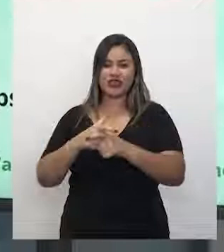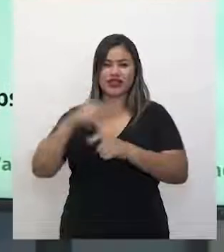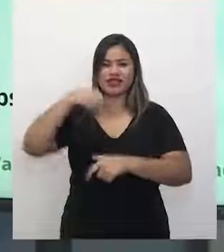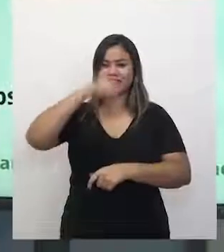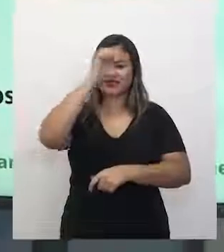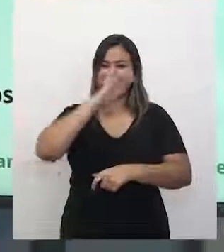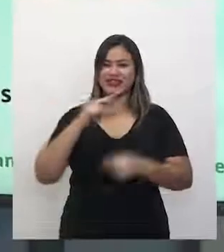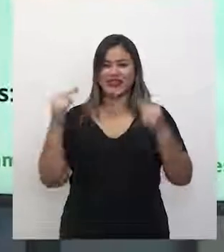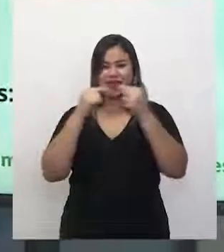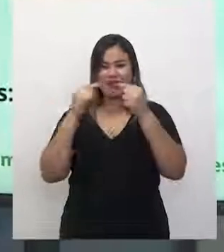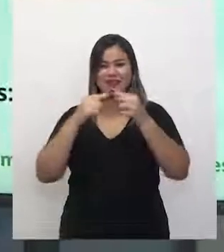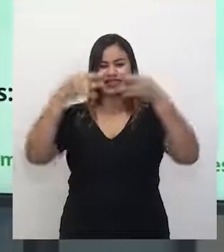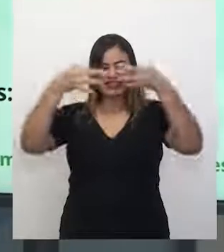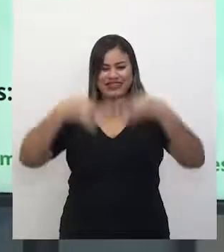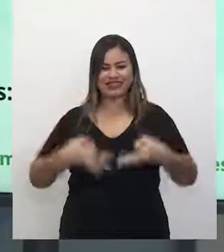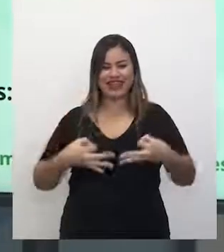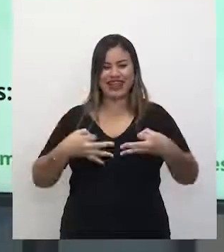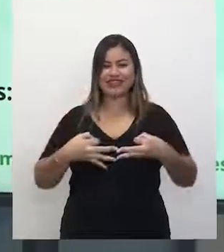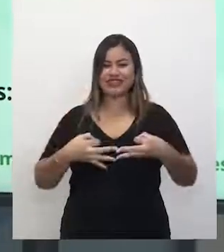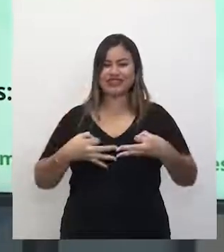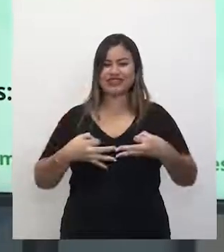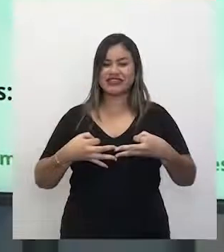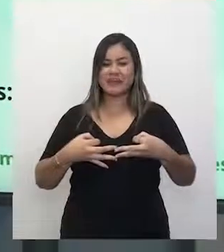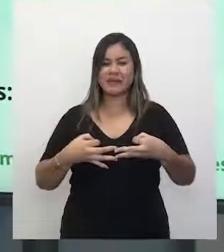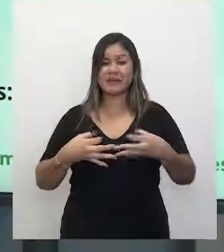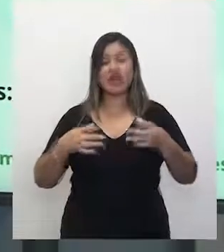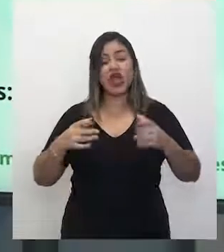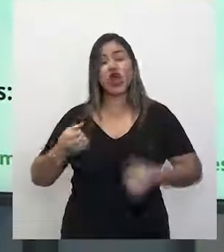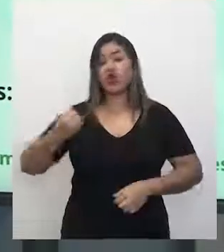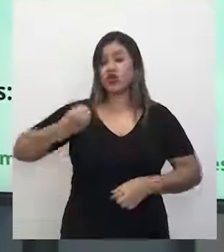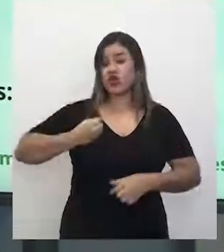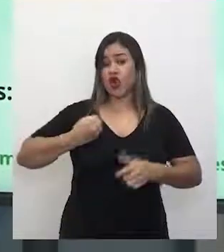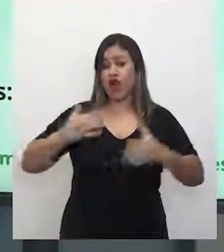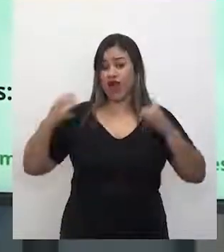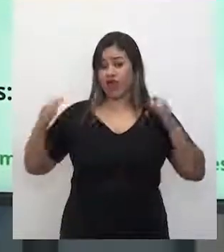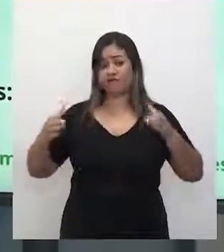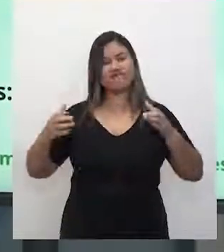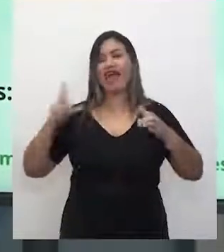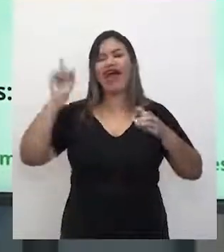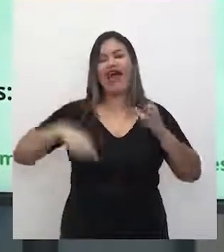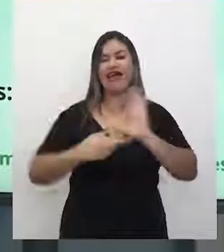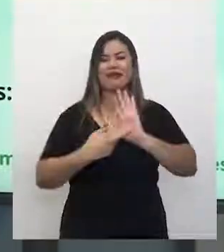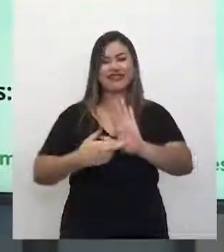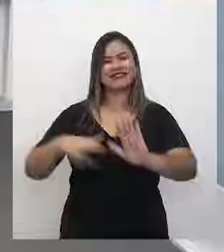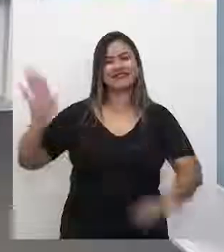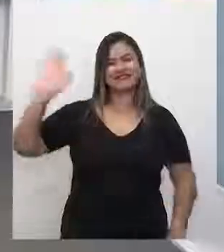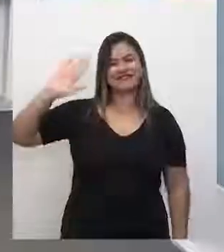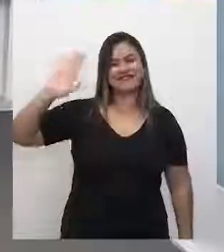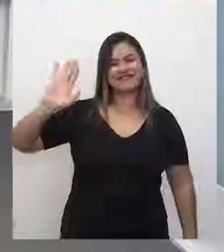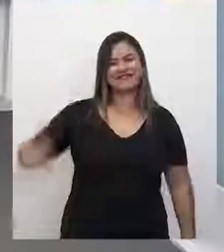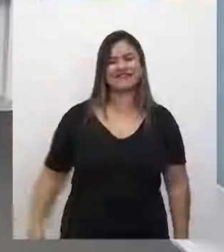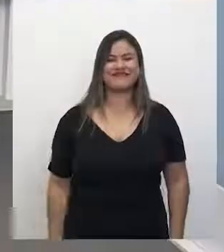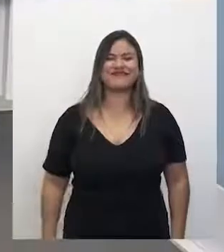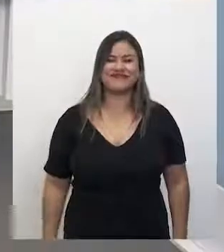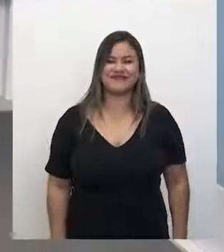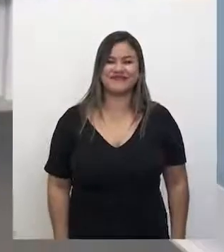com a nossa aula sobre minorias. Não são numéricas, são de representação. Tchau, tchau, gente.